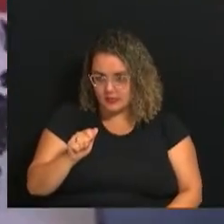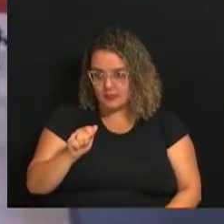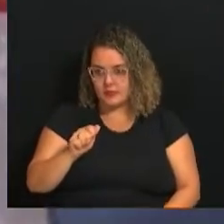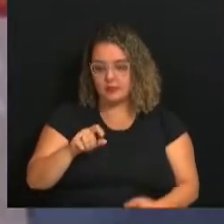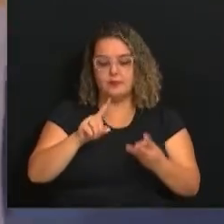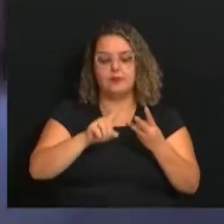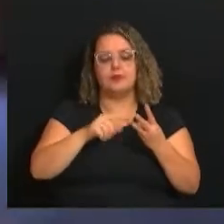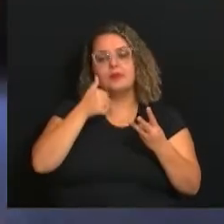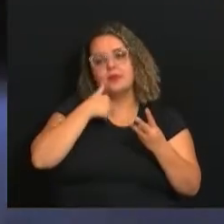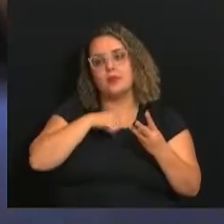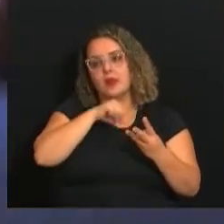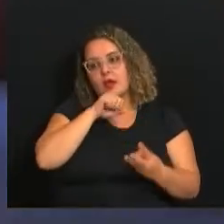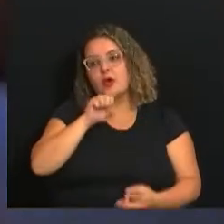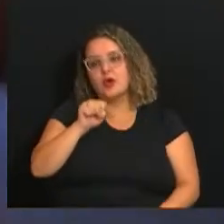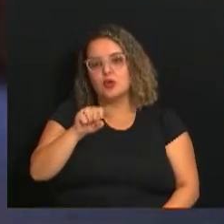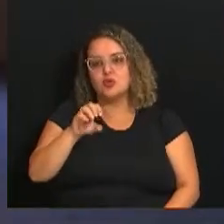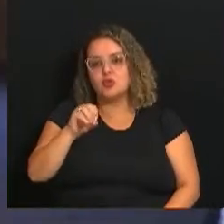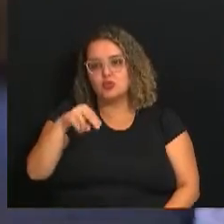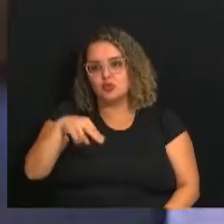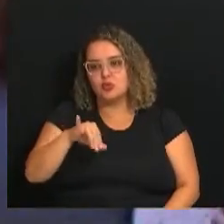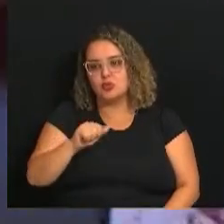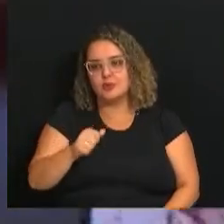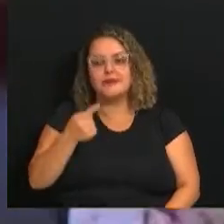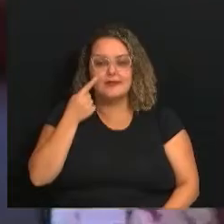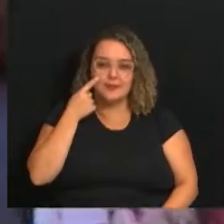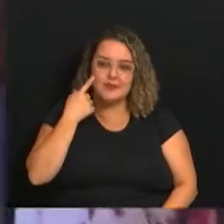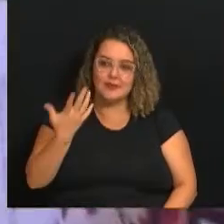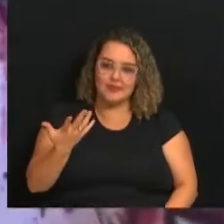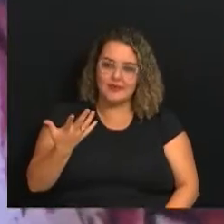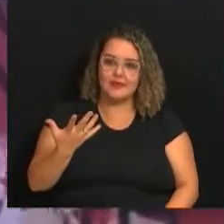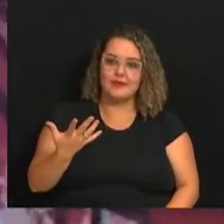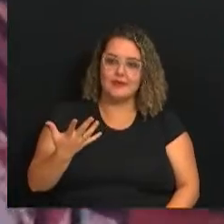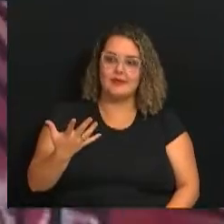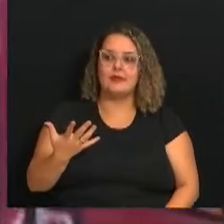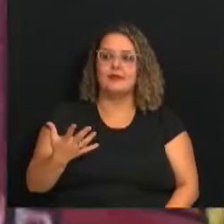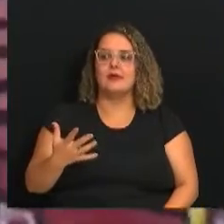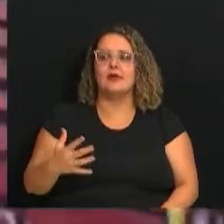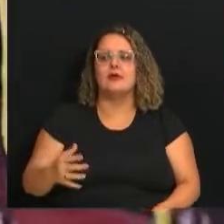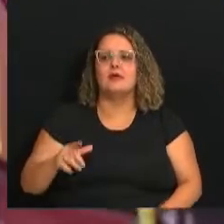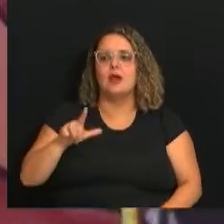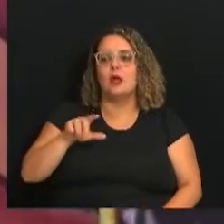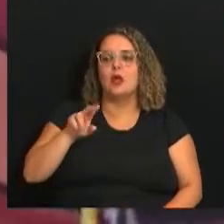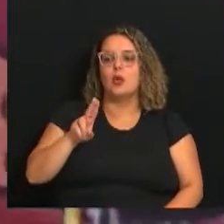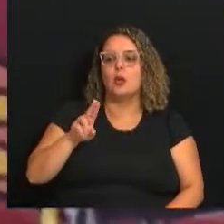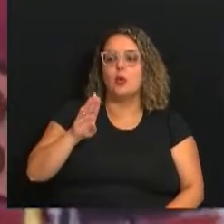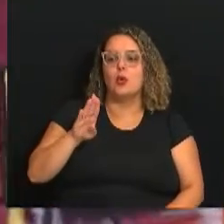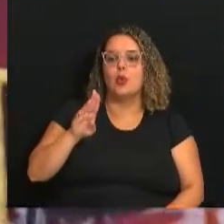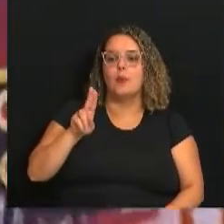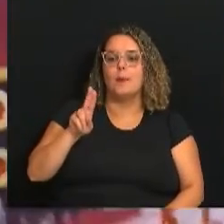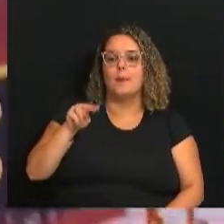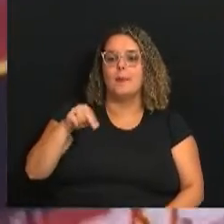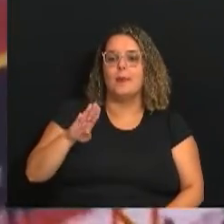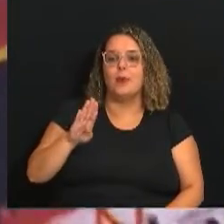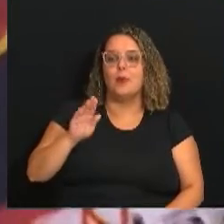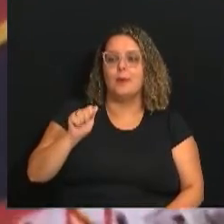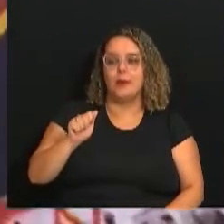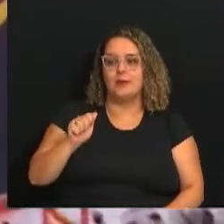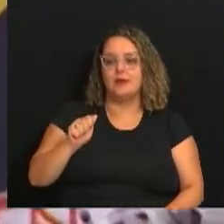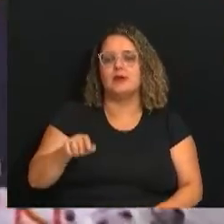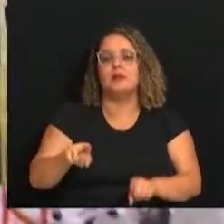até o dia 3, de 9 da manhã até as 21 da noite. E para falar um pouco, né, da